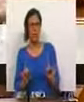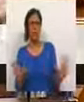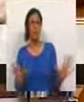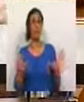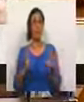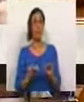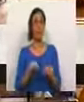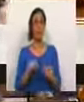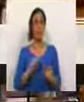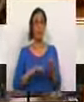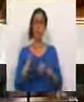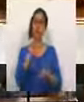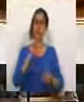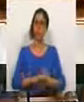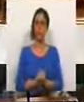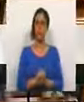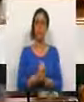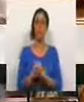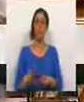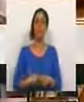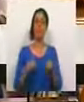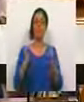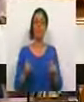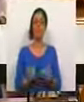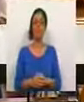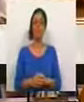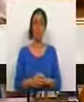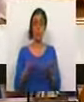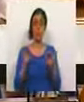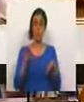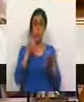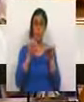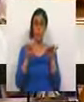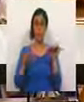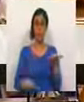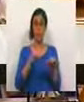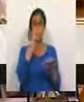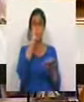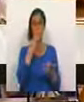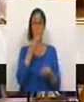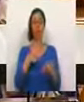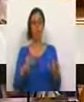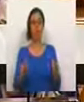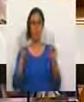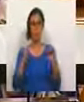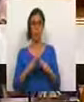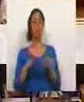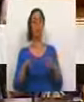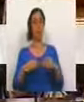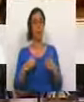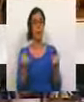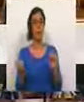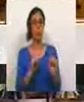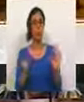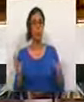mais sábio pois o resultado é interessante porque no final da intervenção diz precisamente estamos disponíveis é ver de perto a discussão